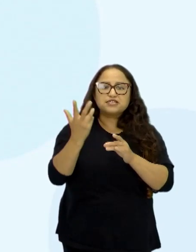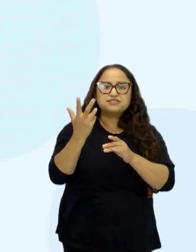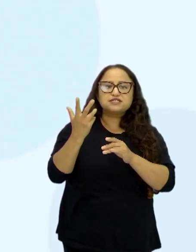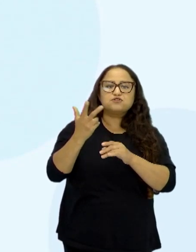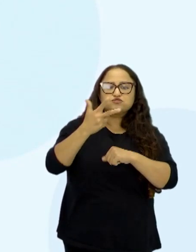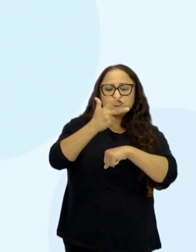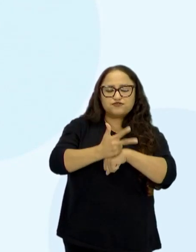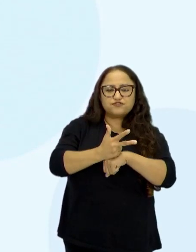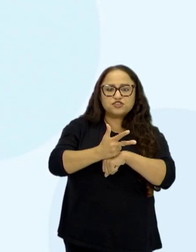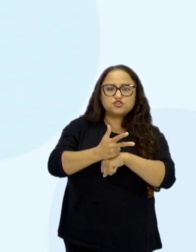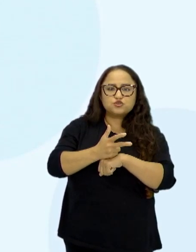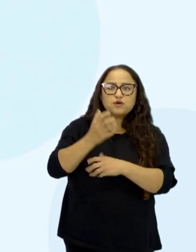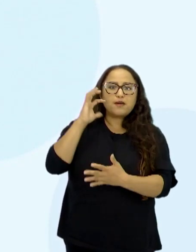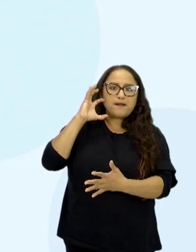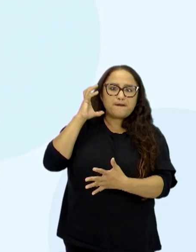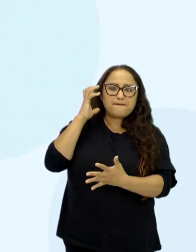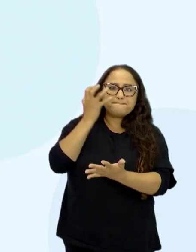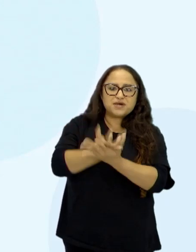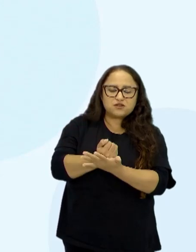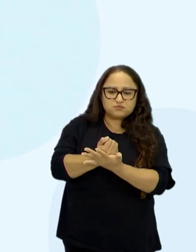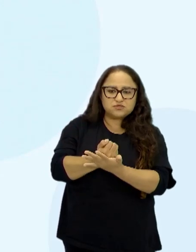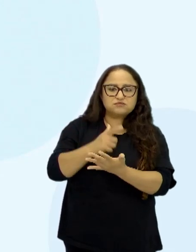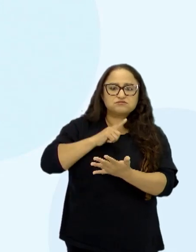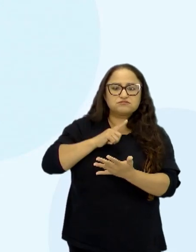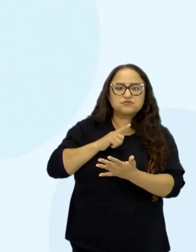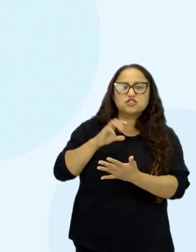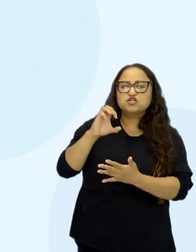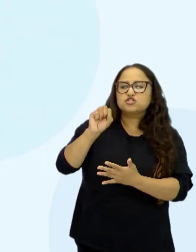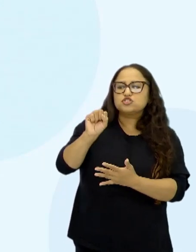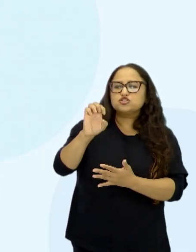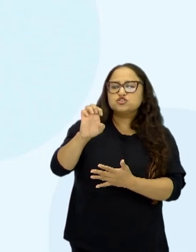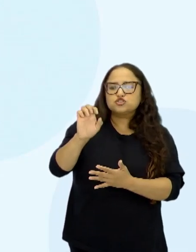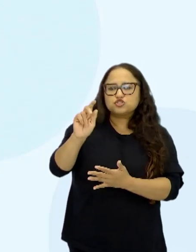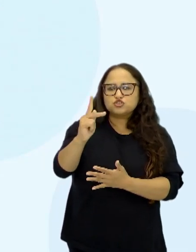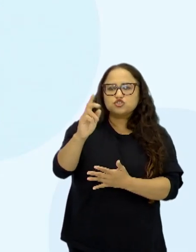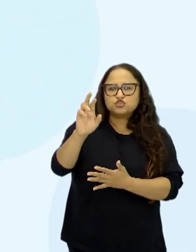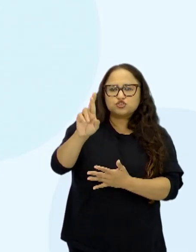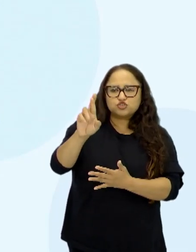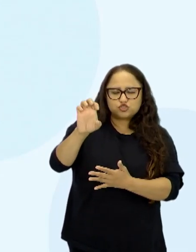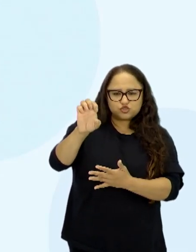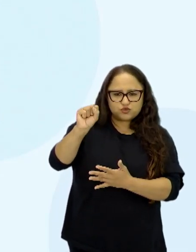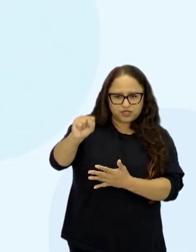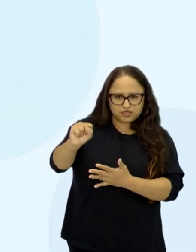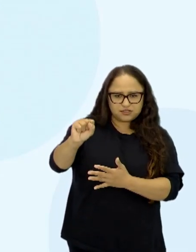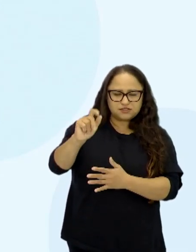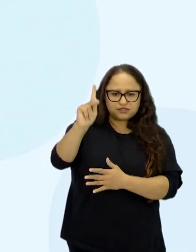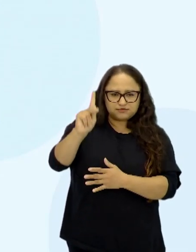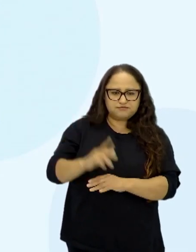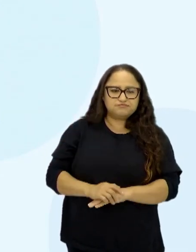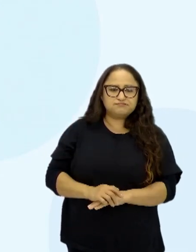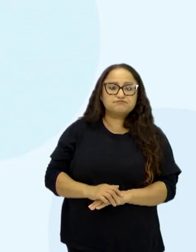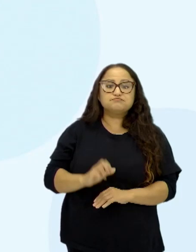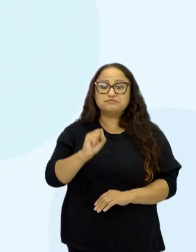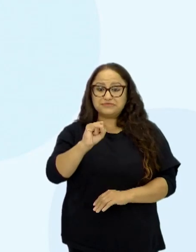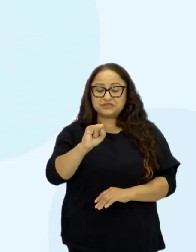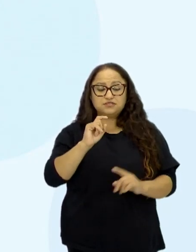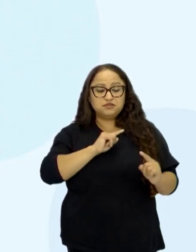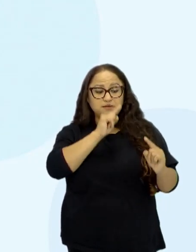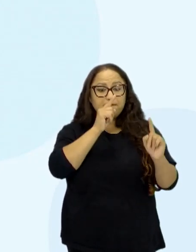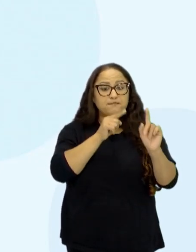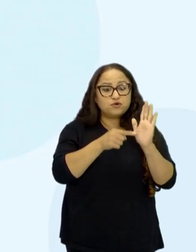dos personagens do filme Shrek. Identificar se o uso da linguagem formal ou informal está adequado ao contexto da